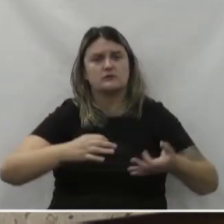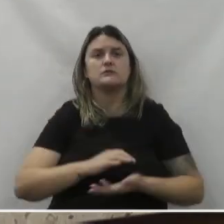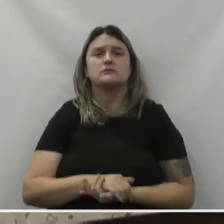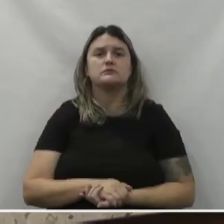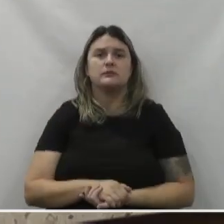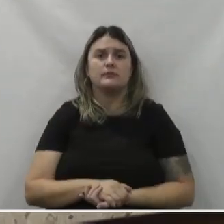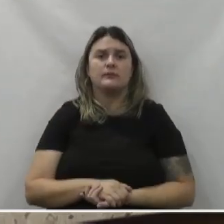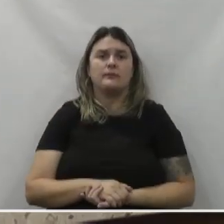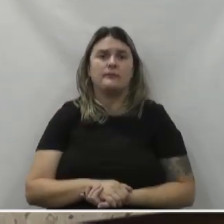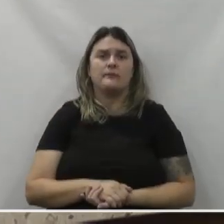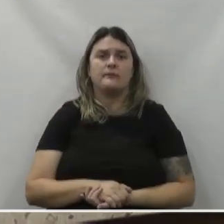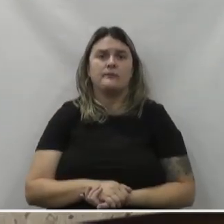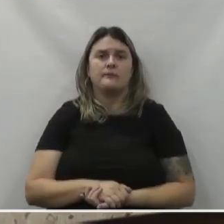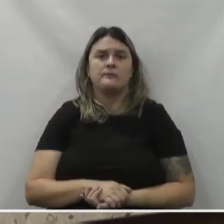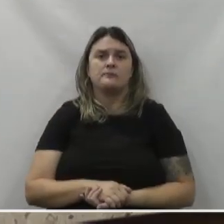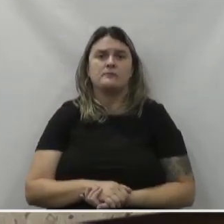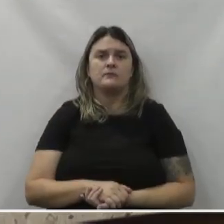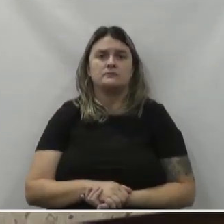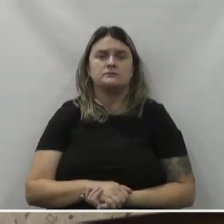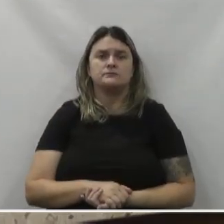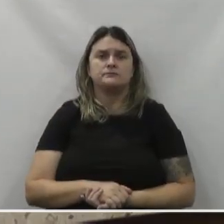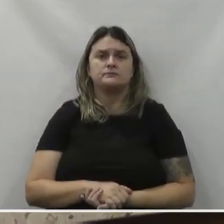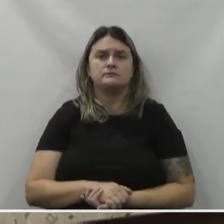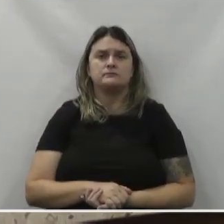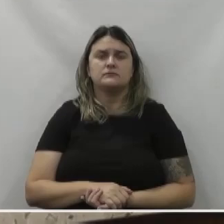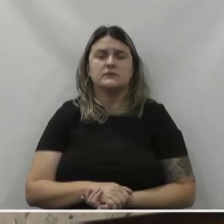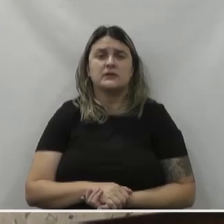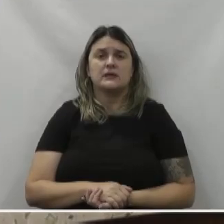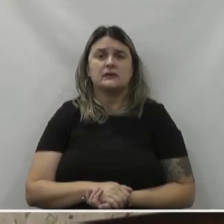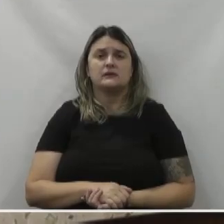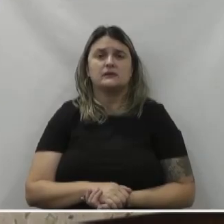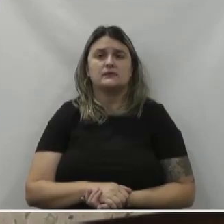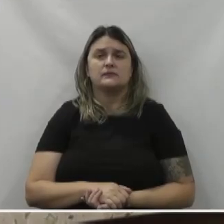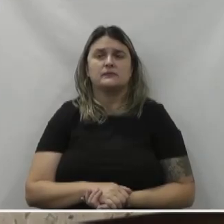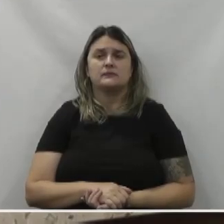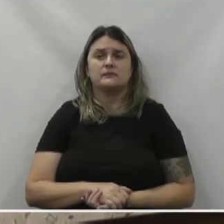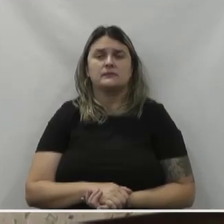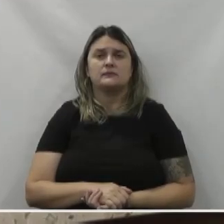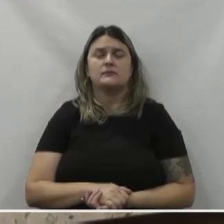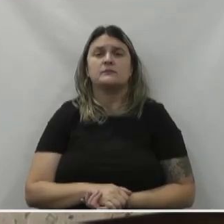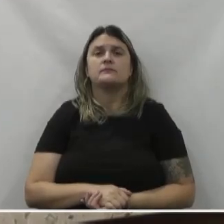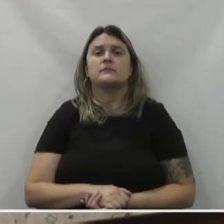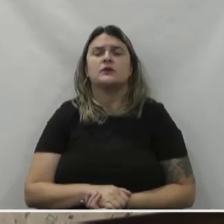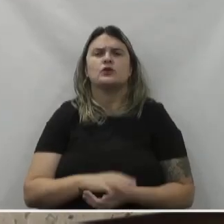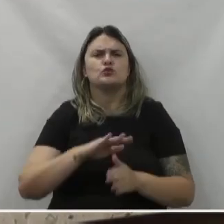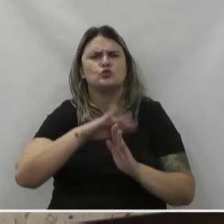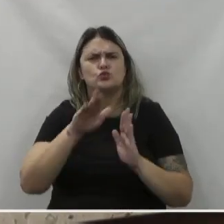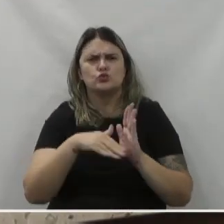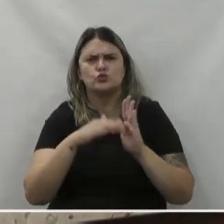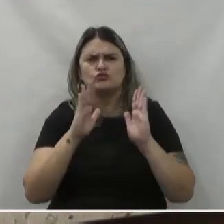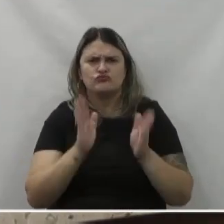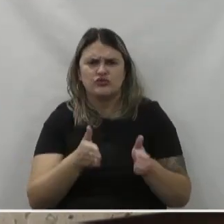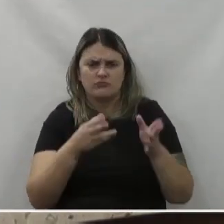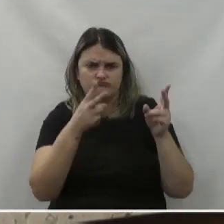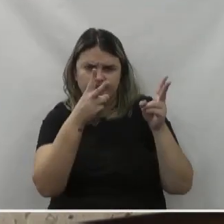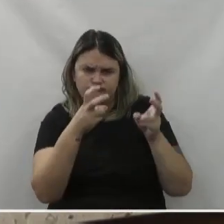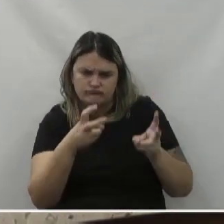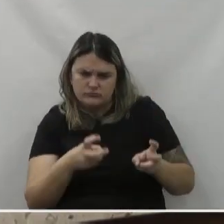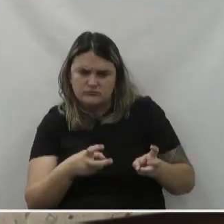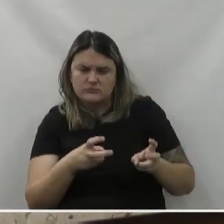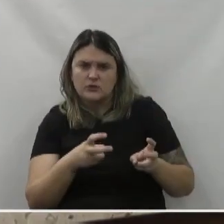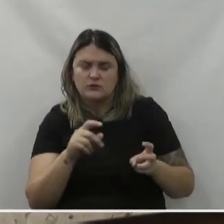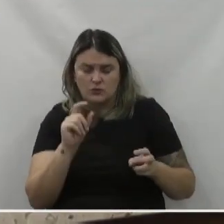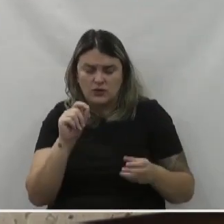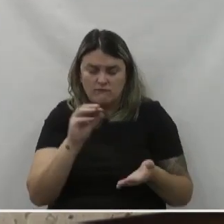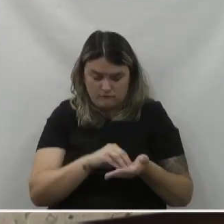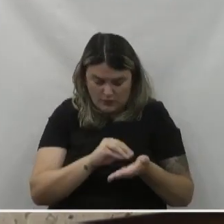temos. Né? É só querer. Só querer, tudo já foi analisado. Vamos analisar mais o quê?